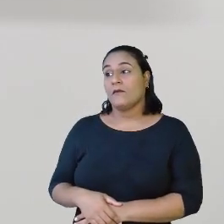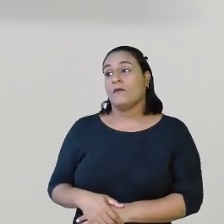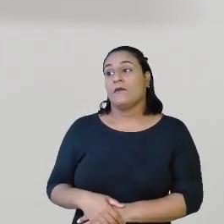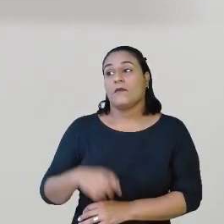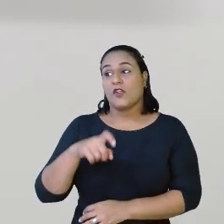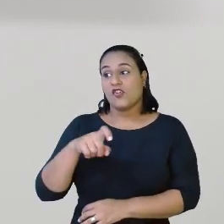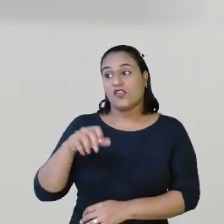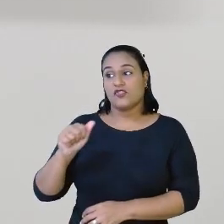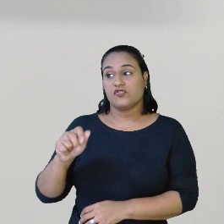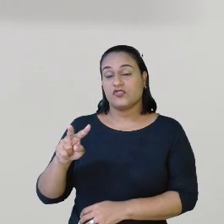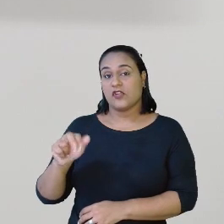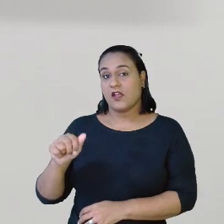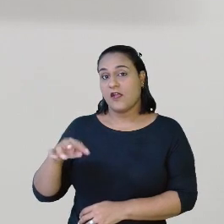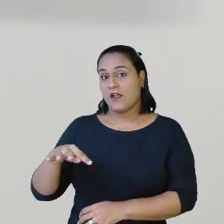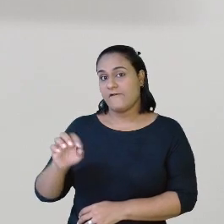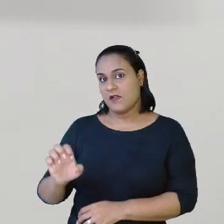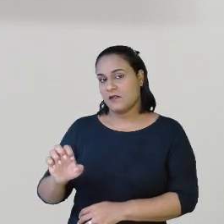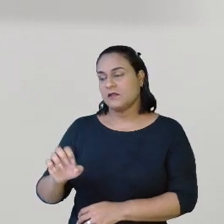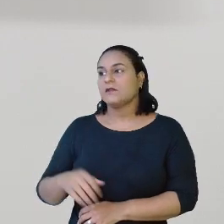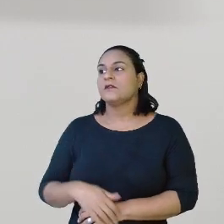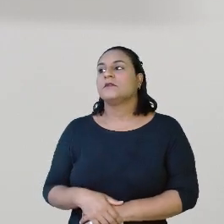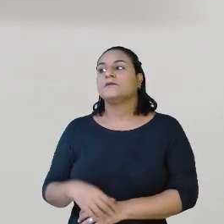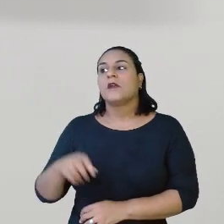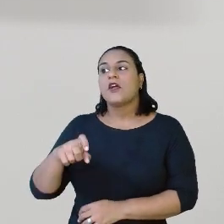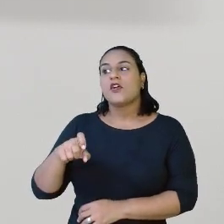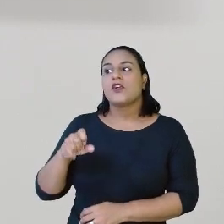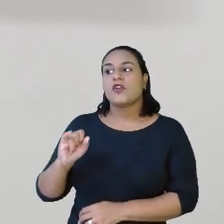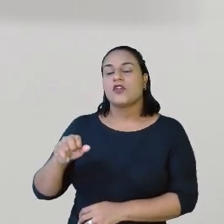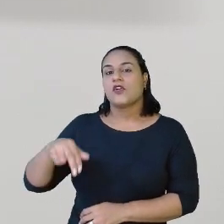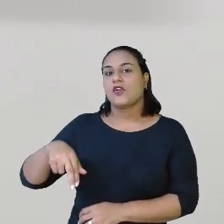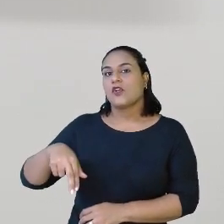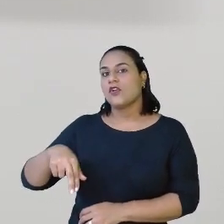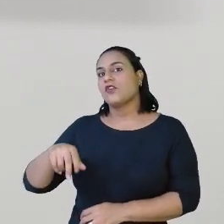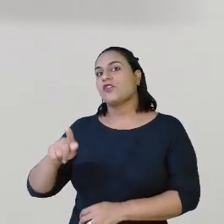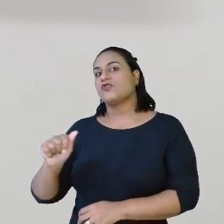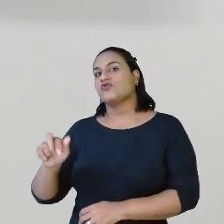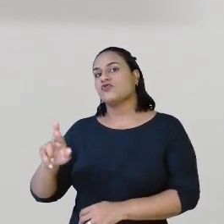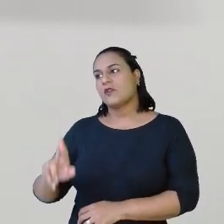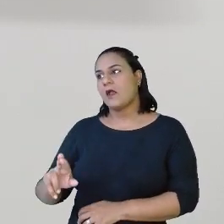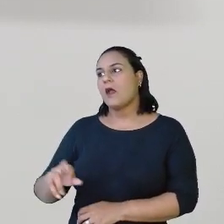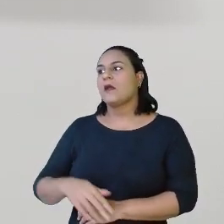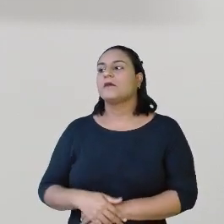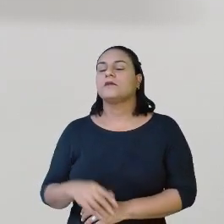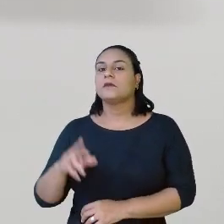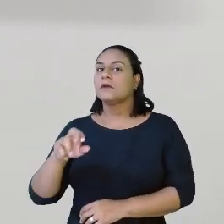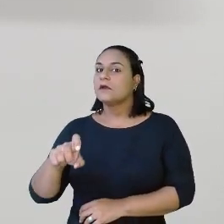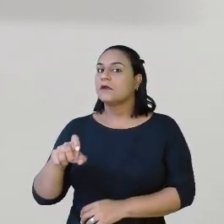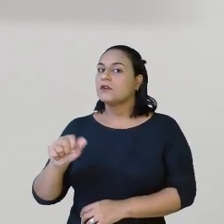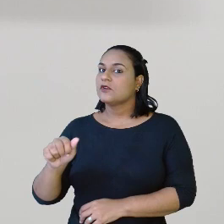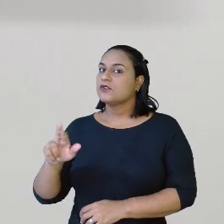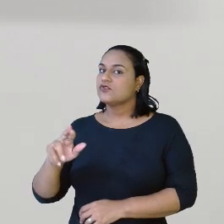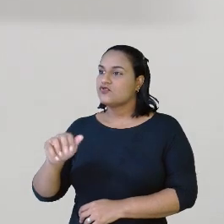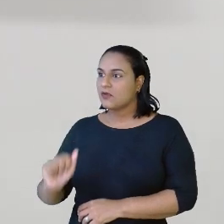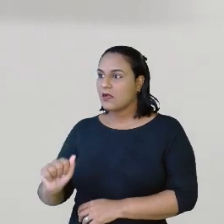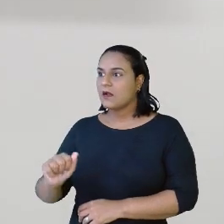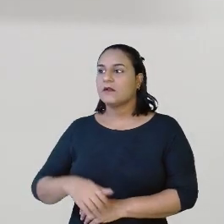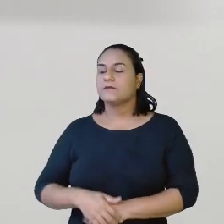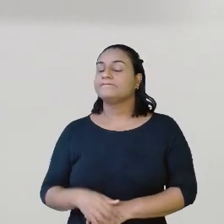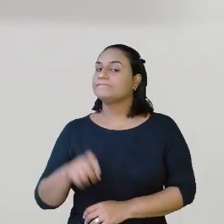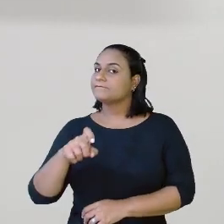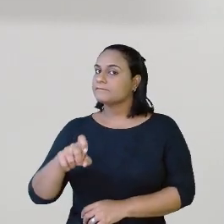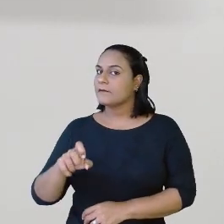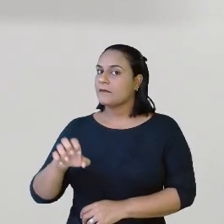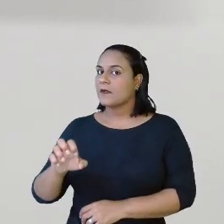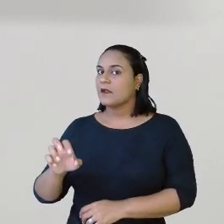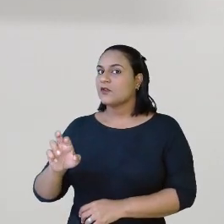indígena. Xingar, xará, xerife, shampoo, chique, chique. Todas